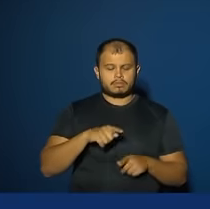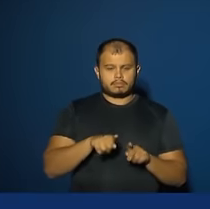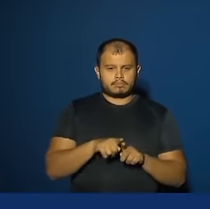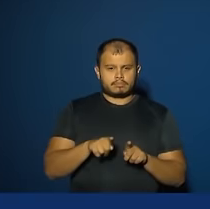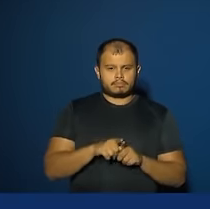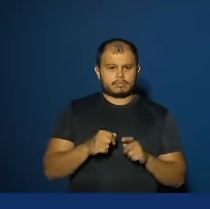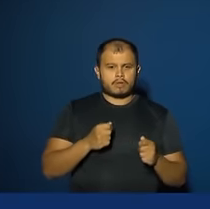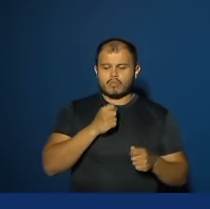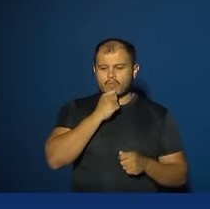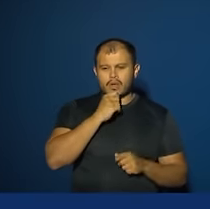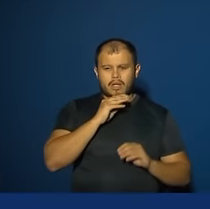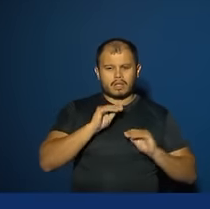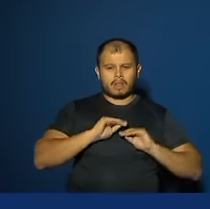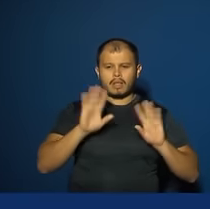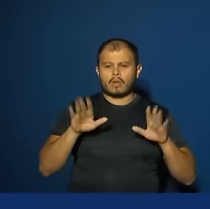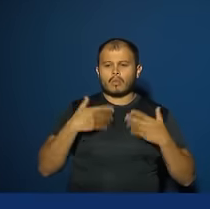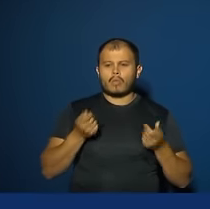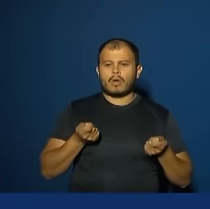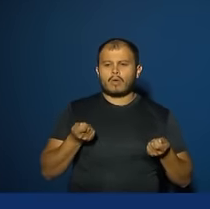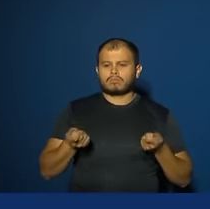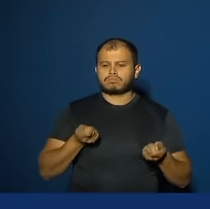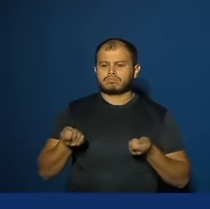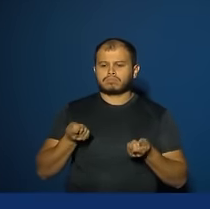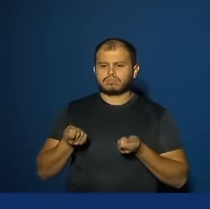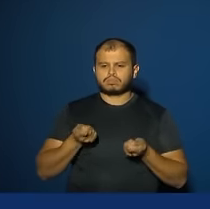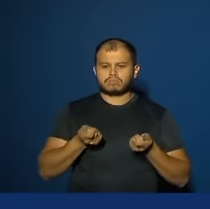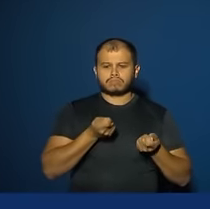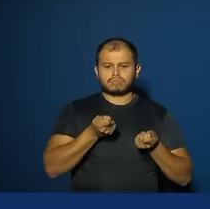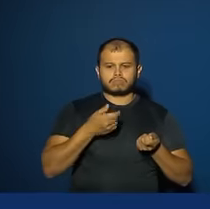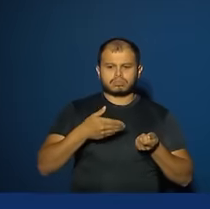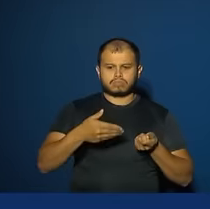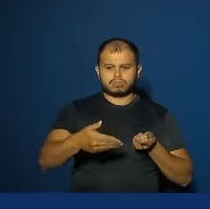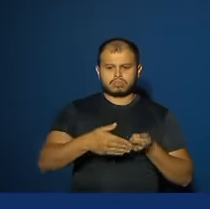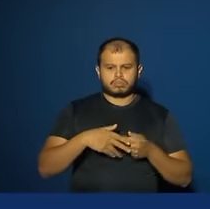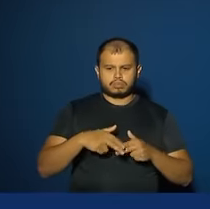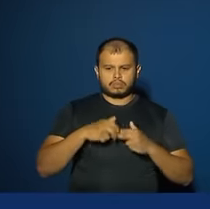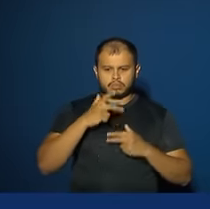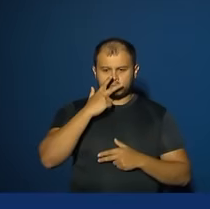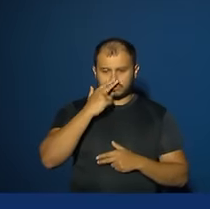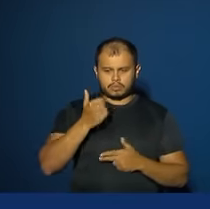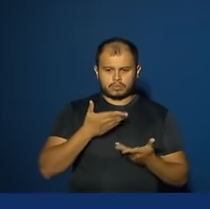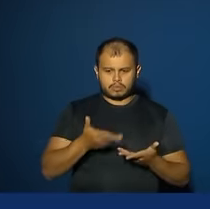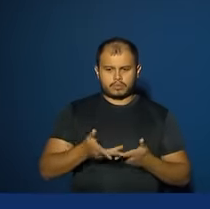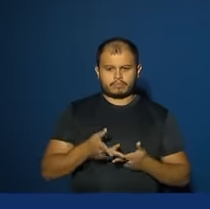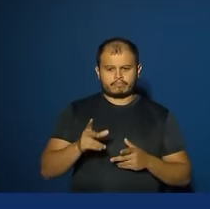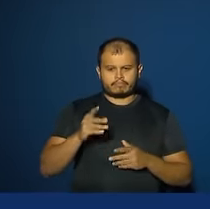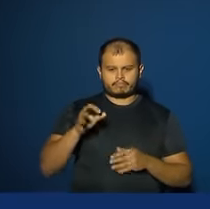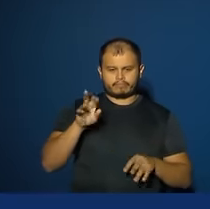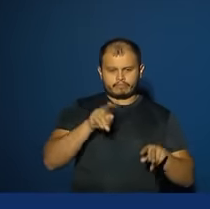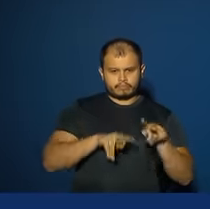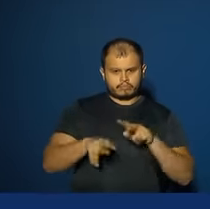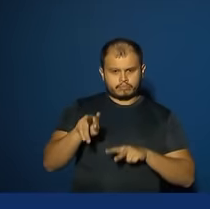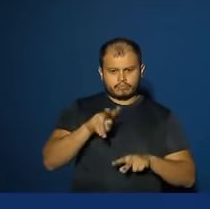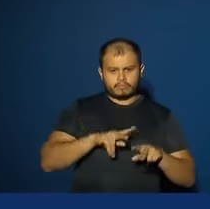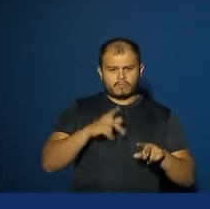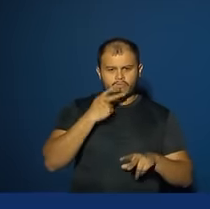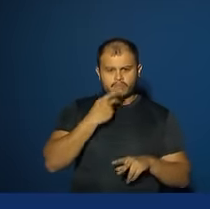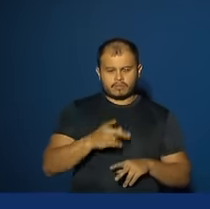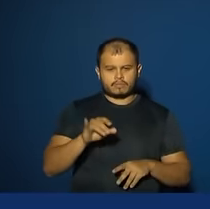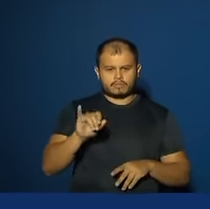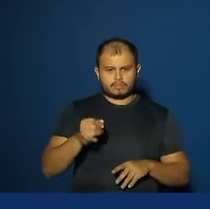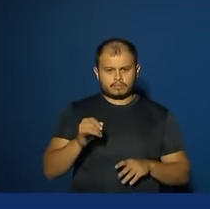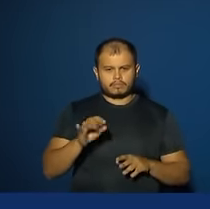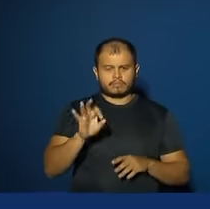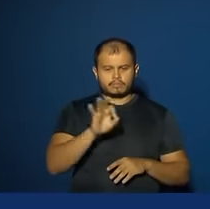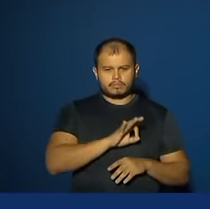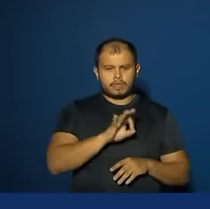Então, ainda não está muito claro qual é a dinâmica fiscal daqui para frente. Então, eu acho que, do ponto de vista de mercado, como a gente está falando de inflação, tem um enorme